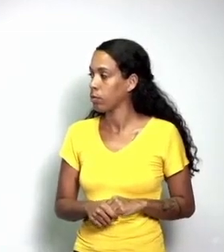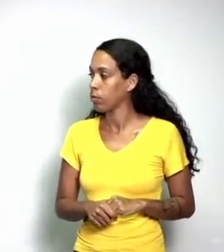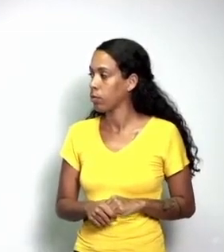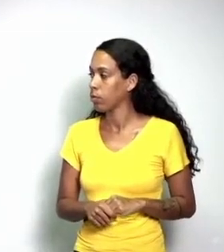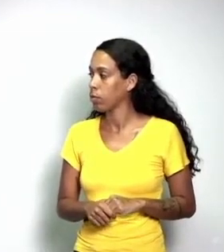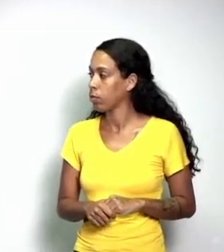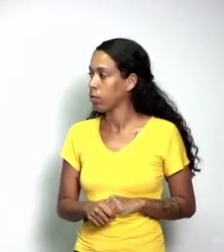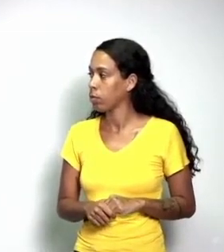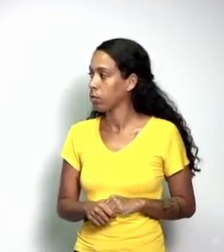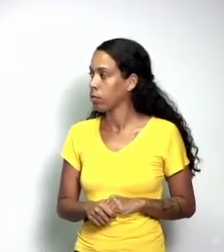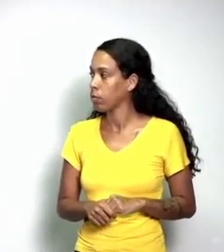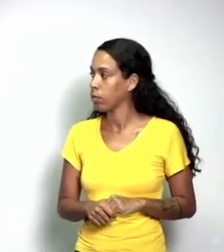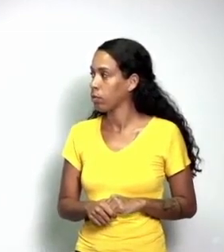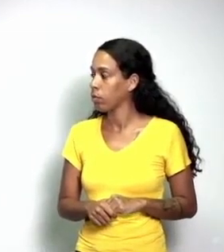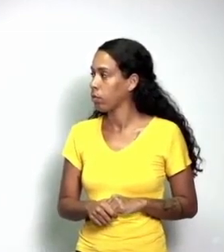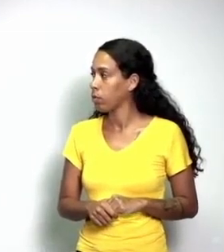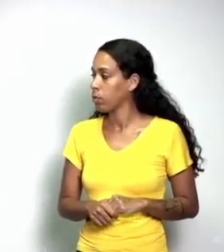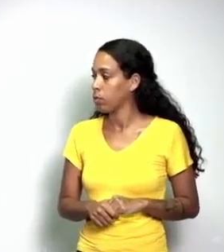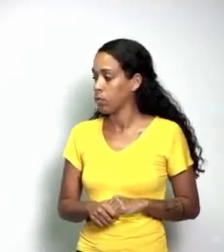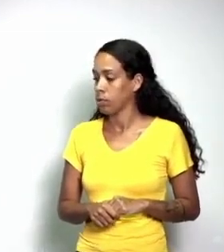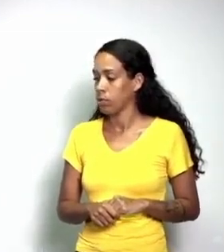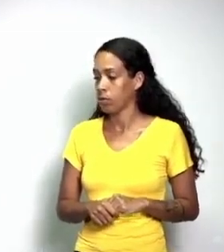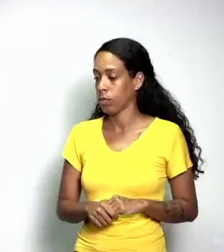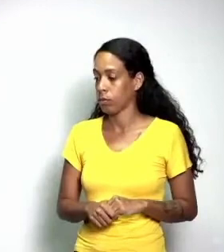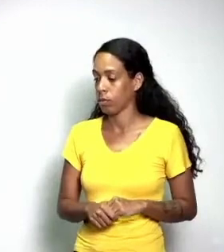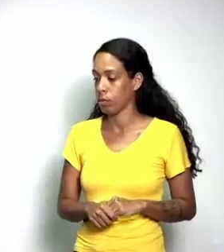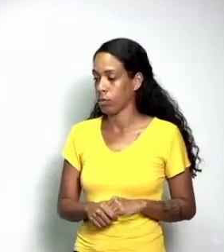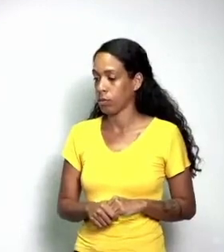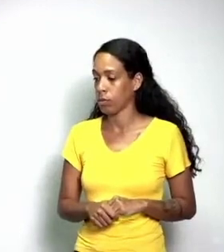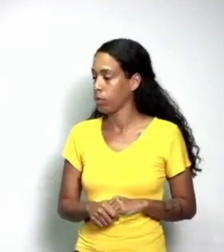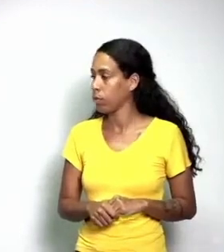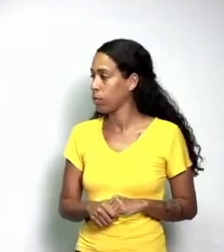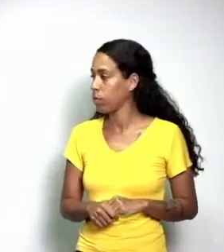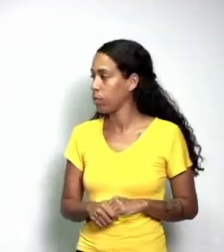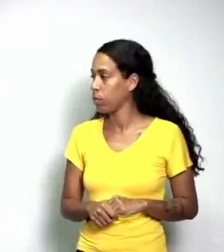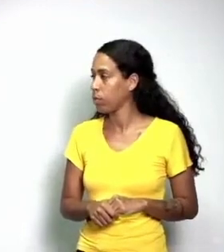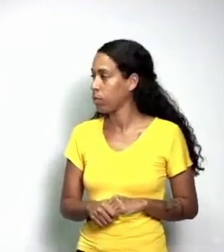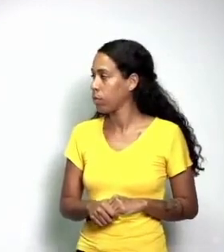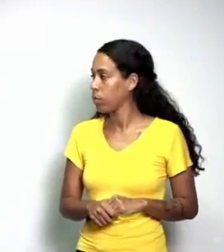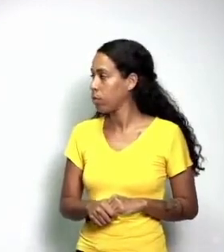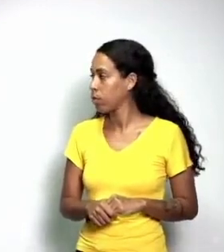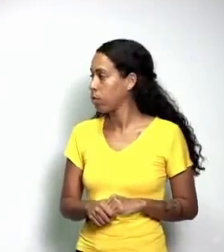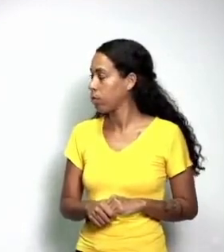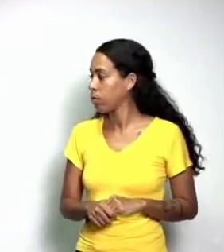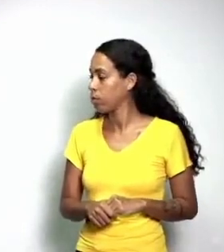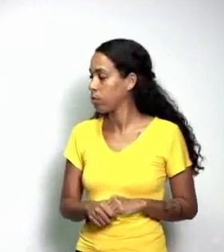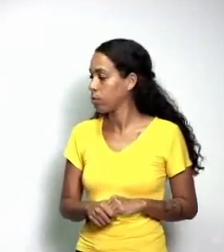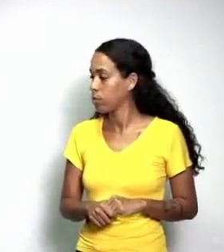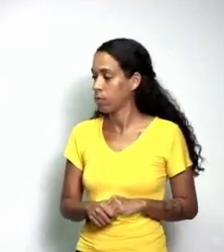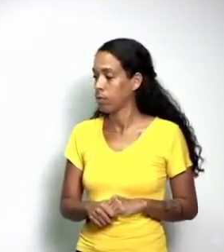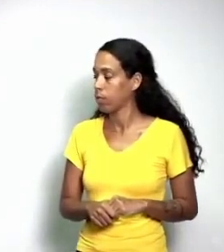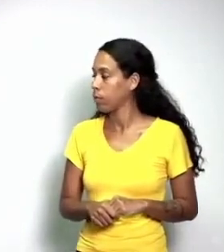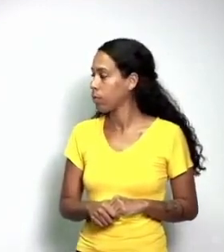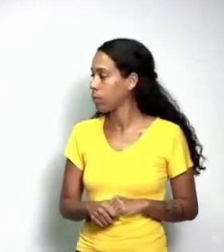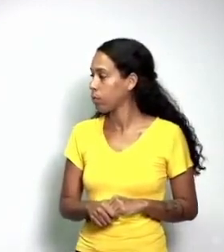Beleza. E aí, por fim, o base plate. Vou tirar.